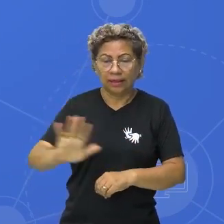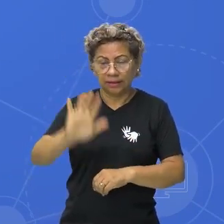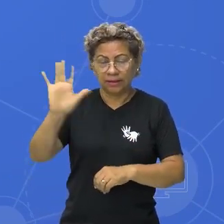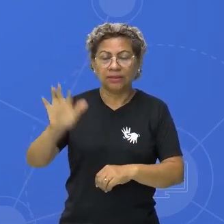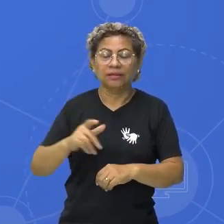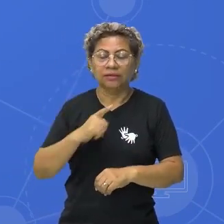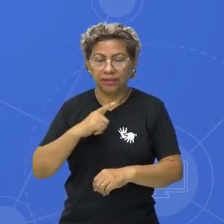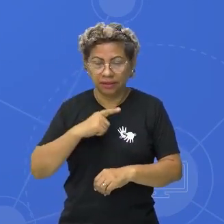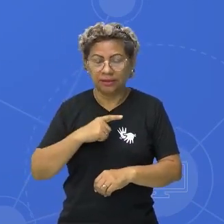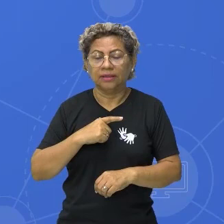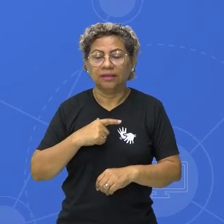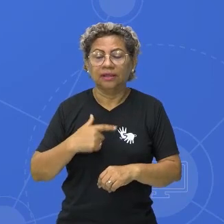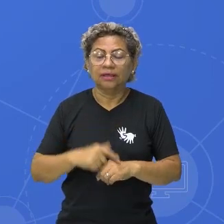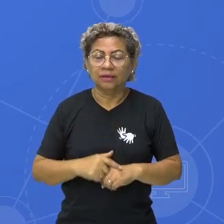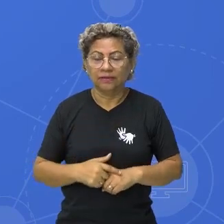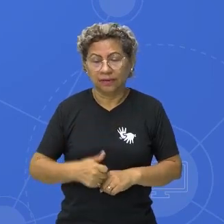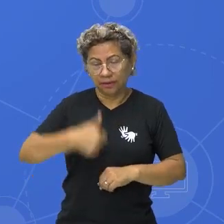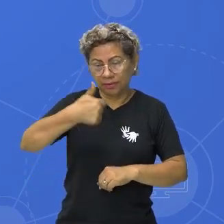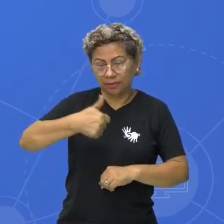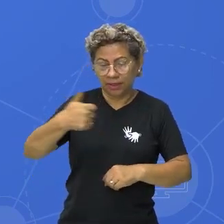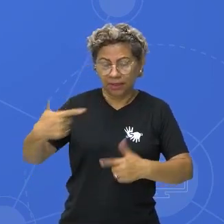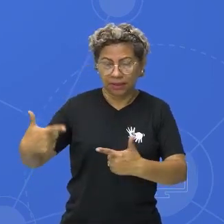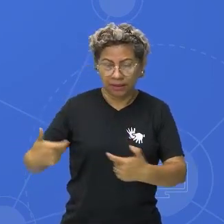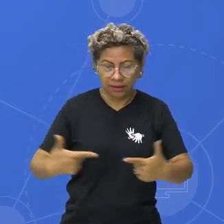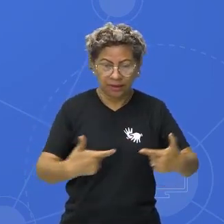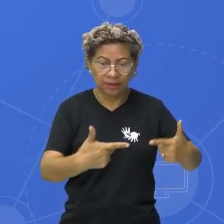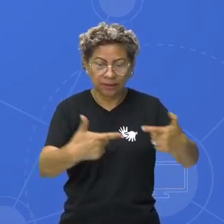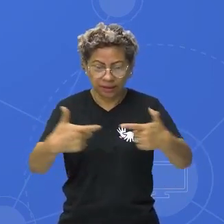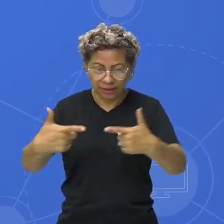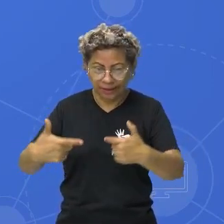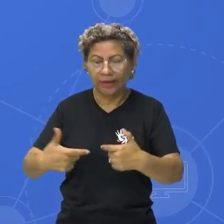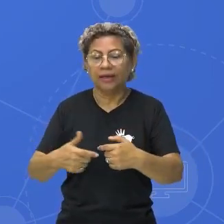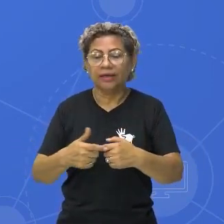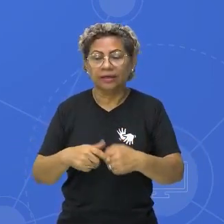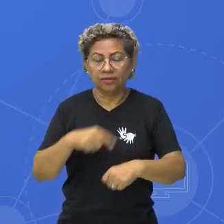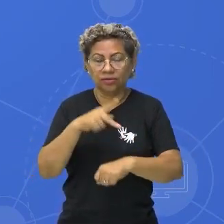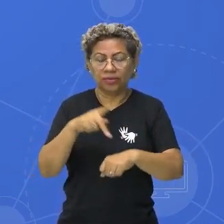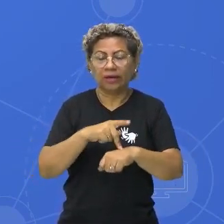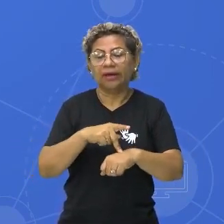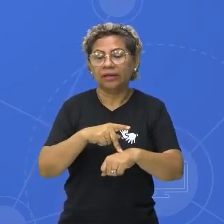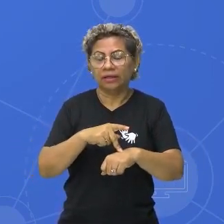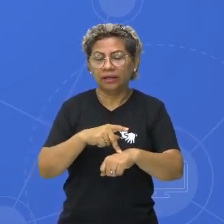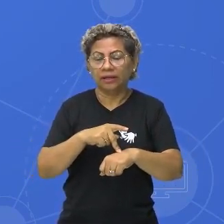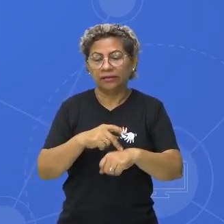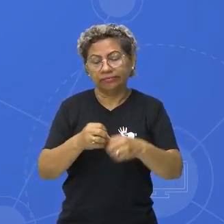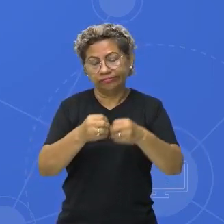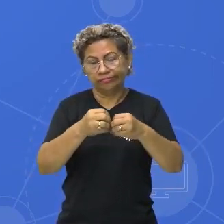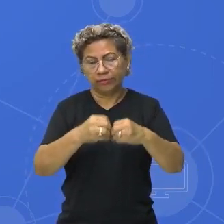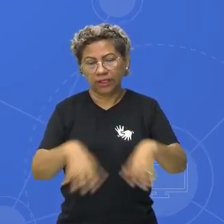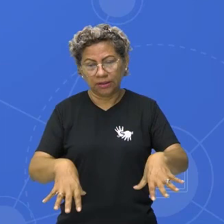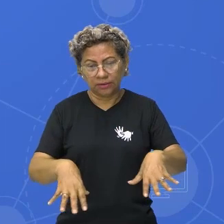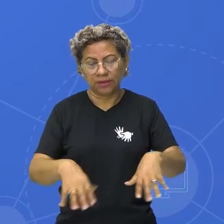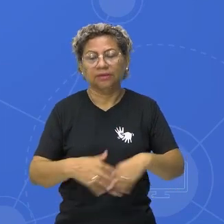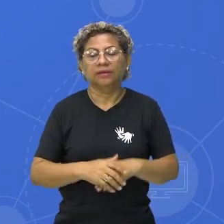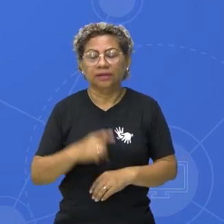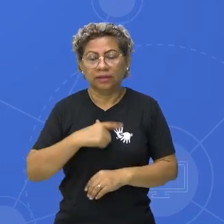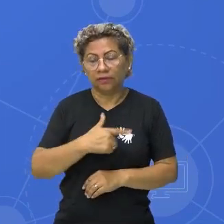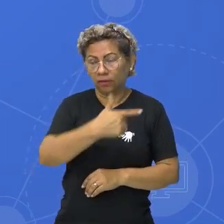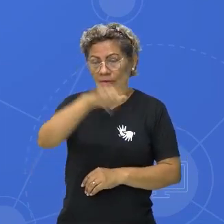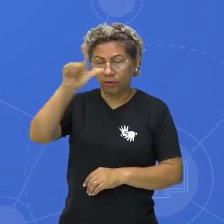aí na Segunda Guerra Mundial. Veio a Guerra Fria, capitalismo e socialismo, né? Estados Unidos e a